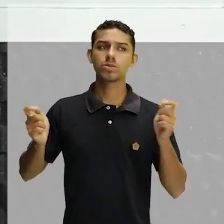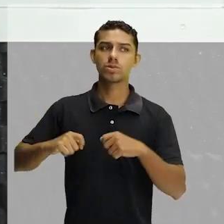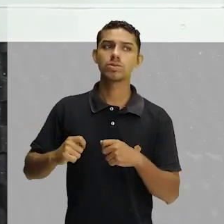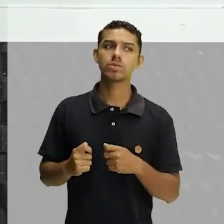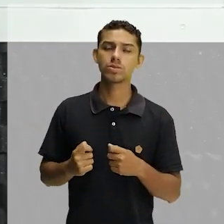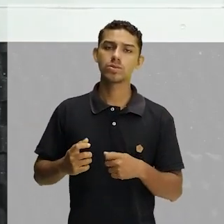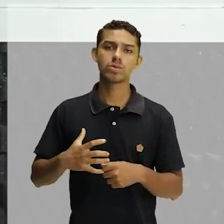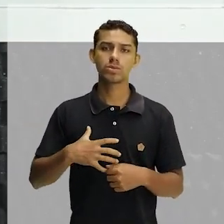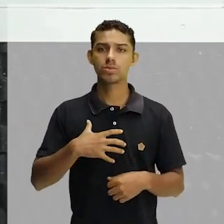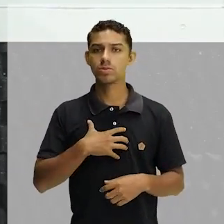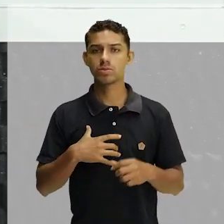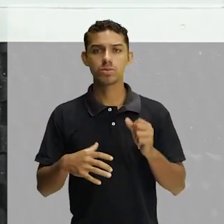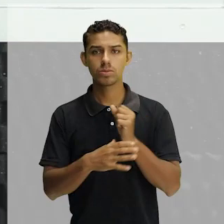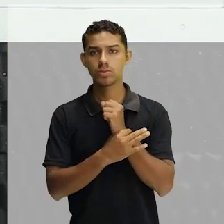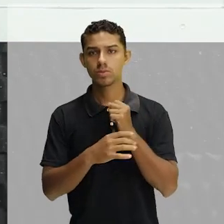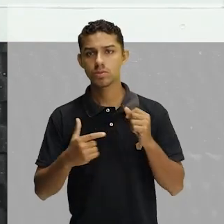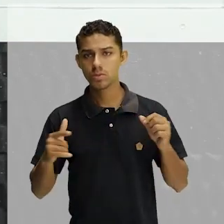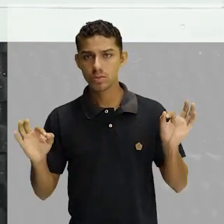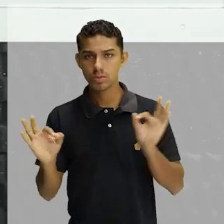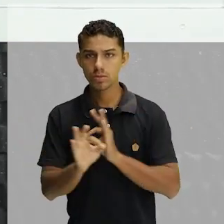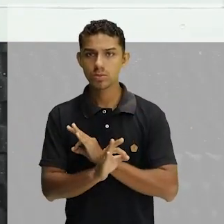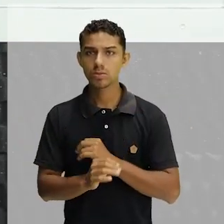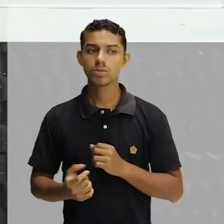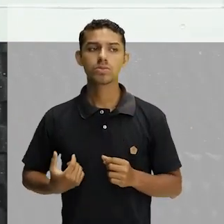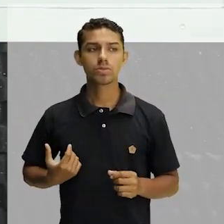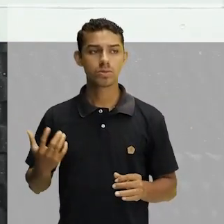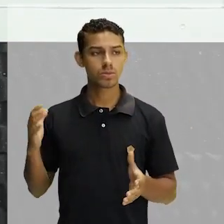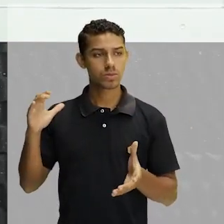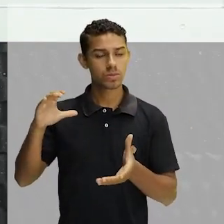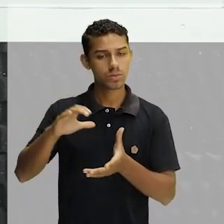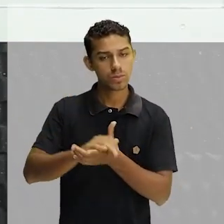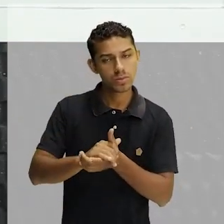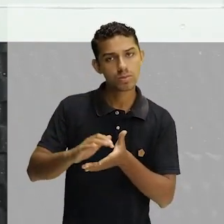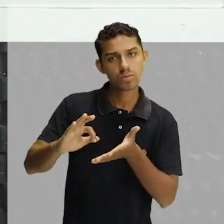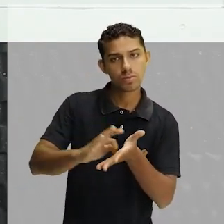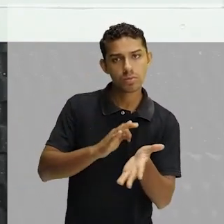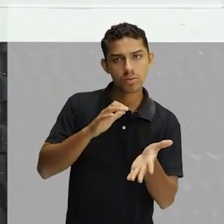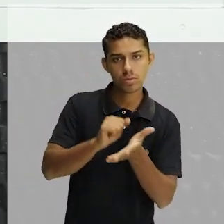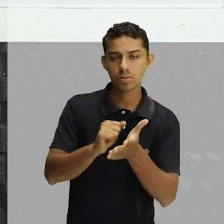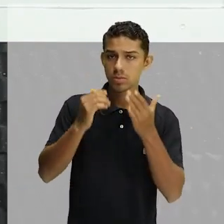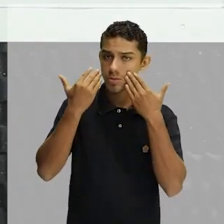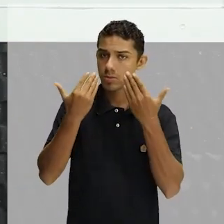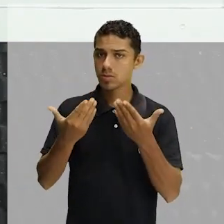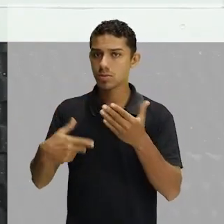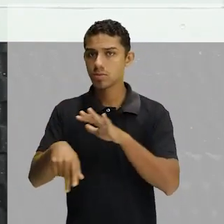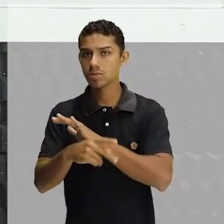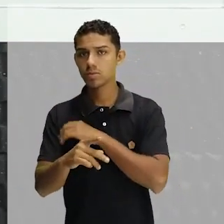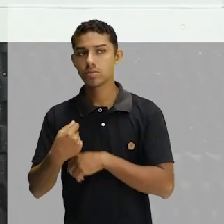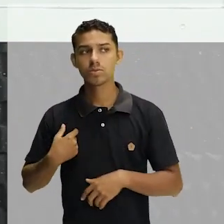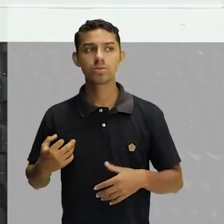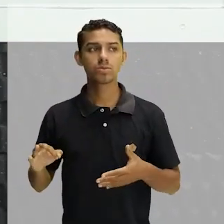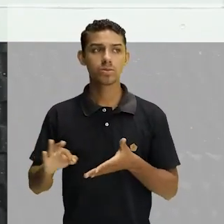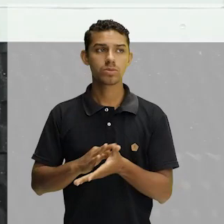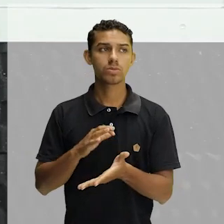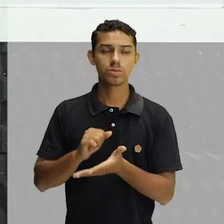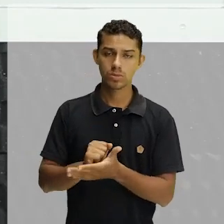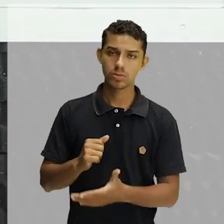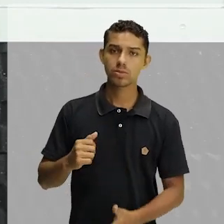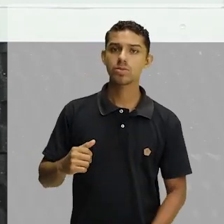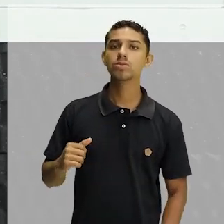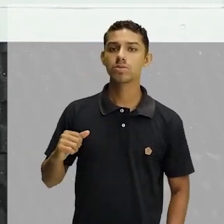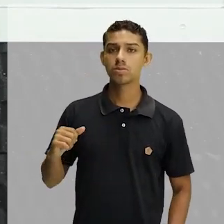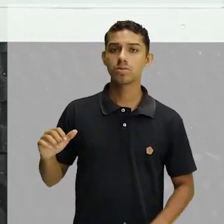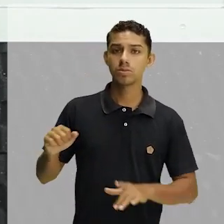numa insegurança. Fizemos um acordo, um pacto, acordo, pacto ou contrato, claro, a palavra contrato está aqui,